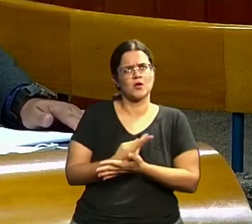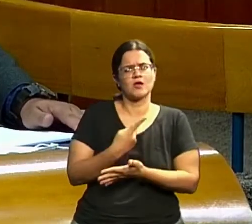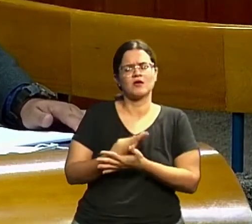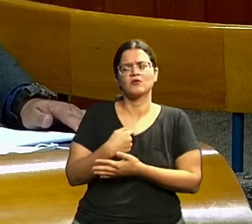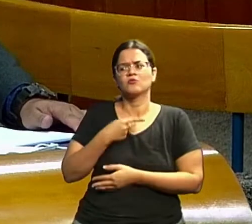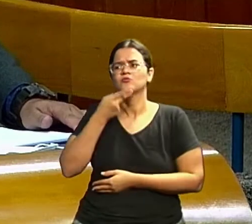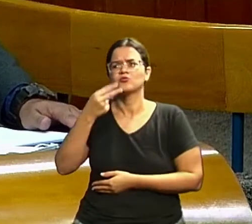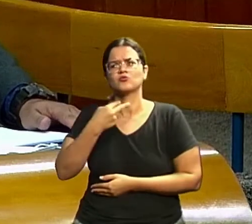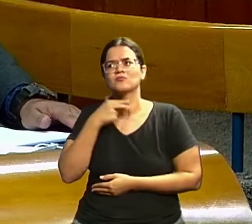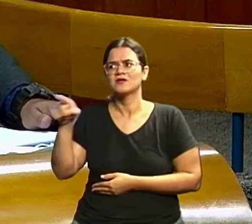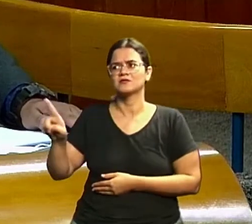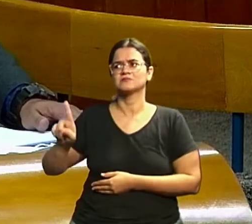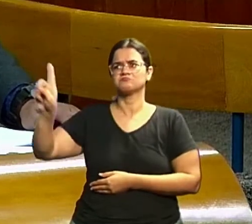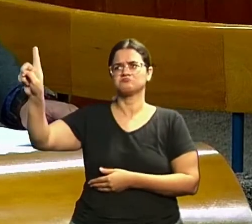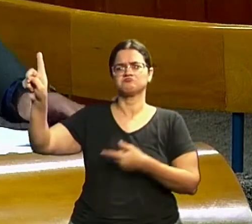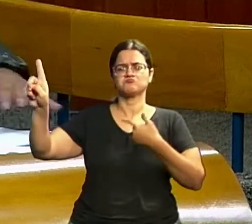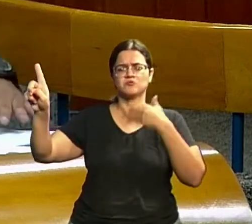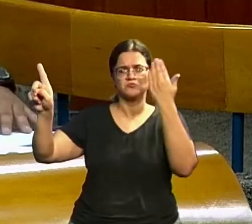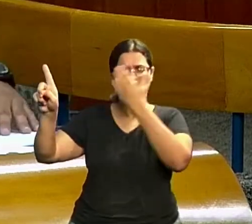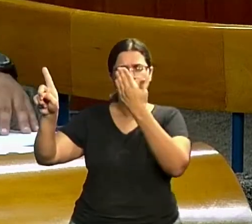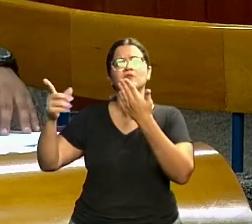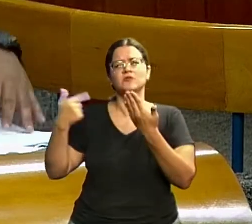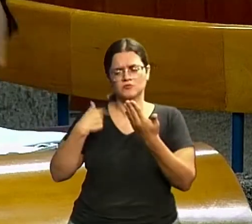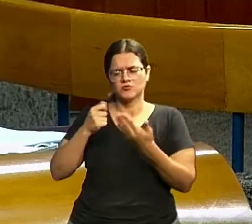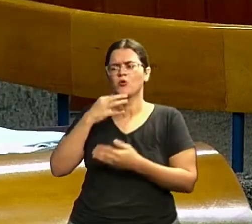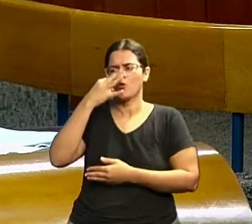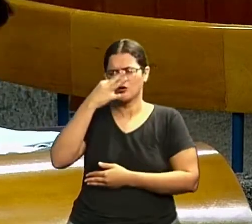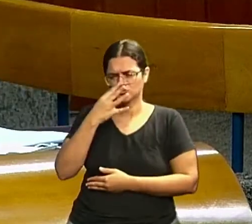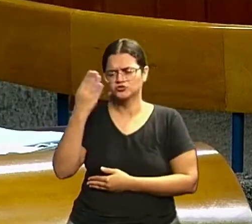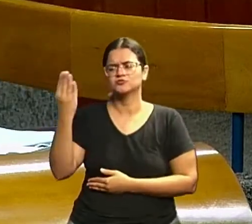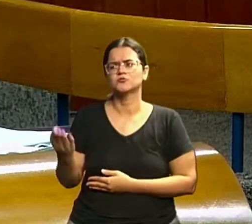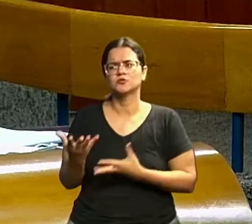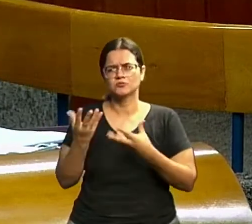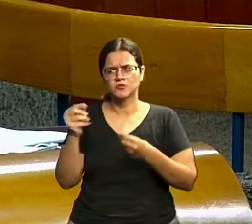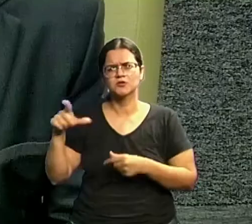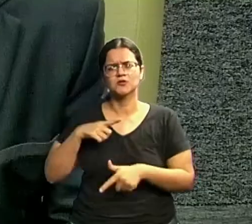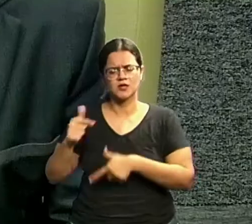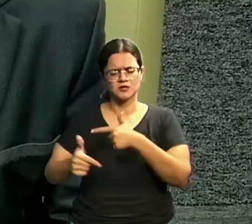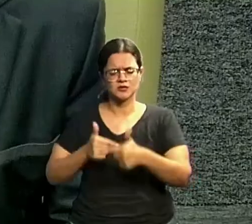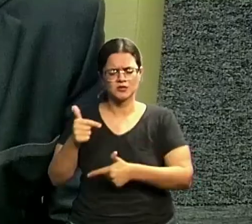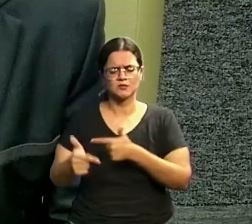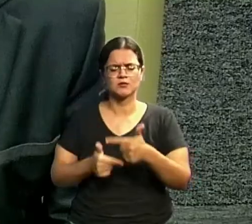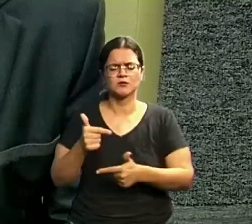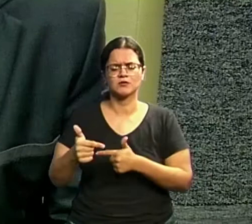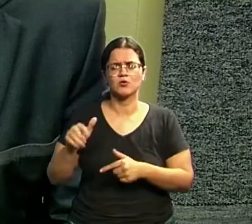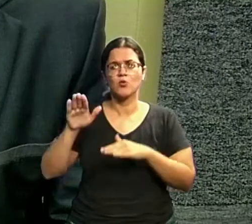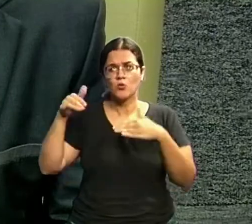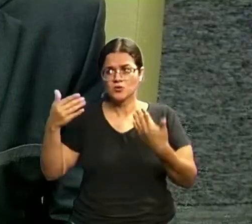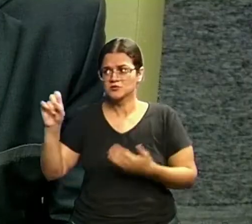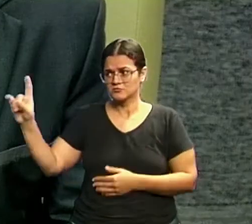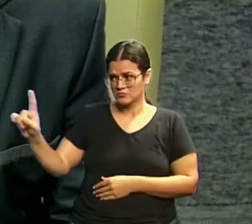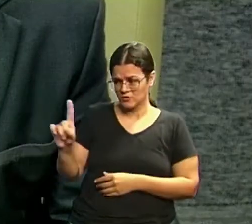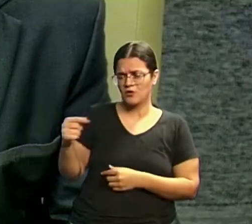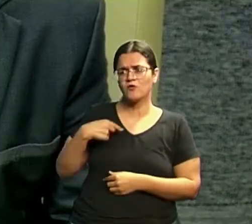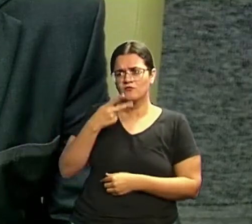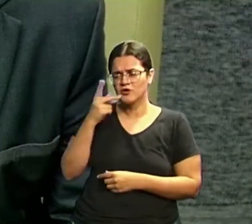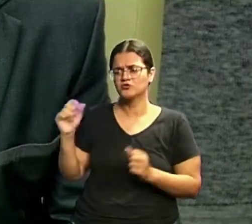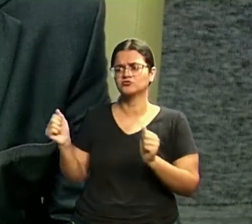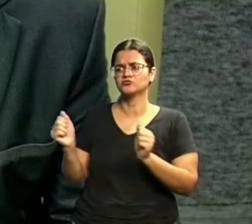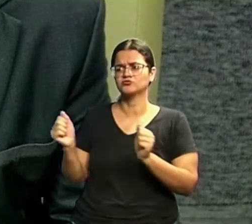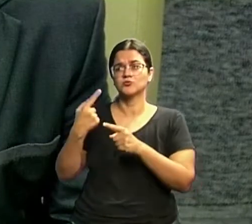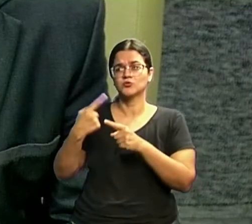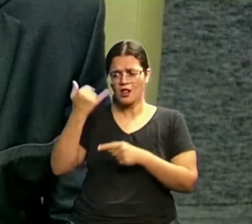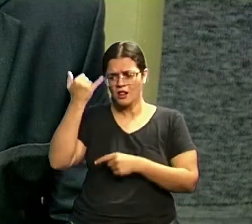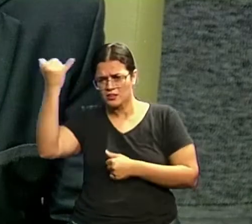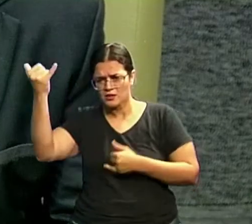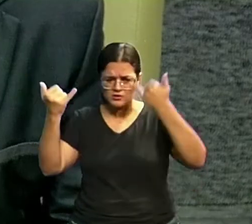aí não funcionam as coisas. Né? Tem até uma admiração muito grande para o senhor, você é um vereador trabalhador, e quando estivesse aqui, nós íamos falar juntos, porque aqui